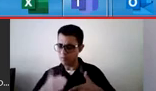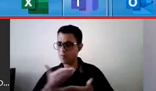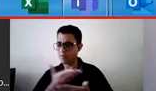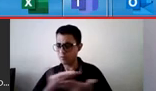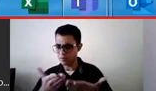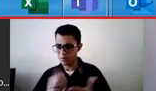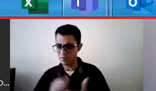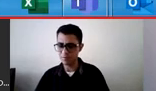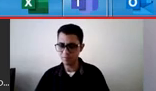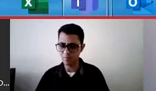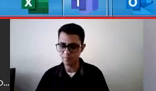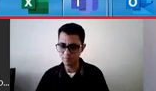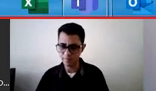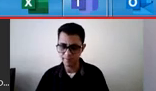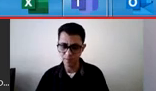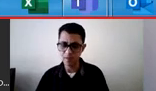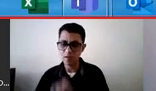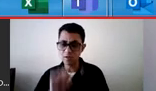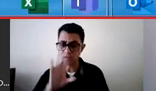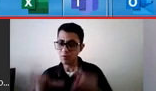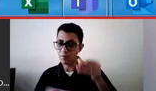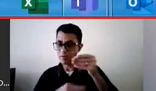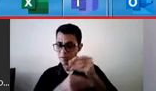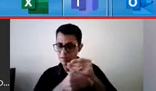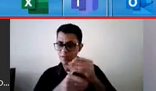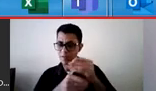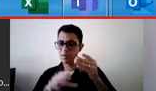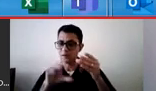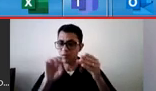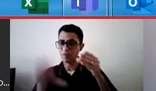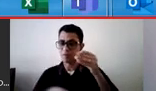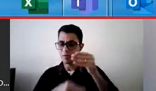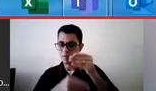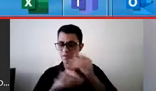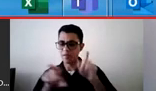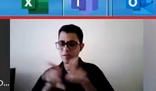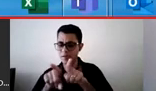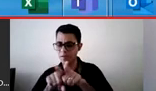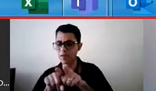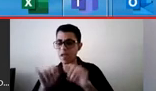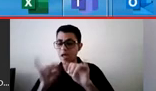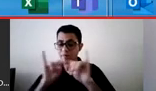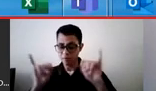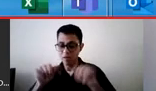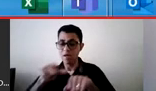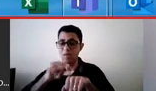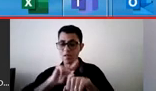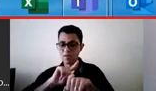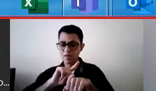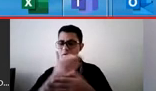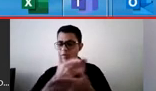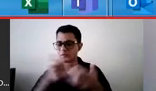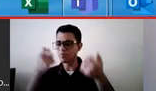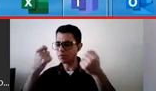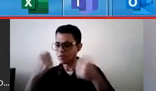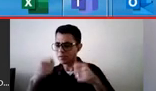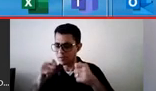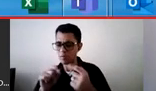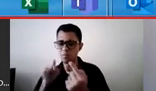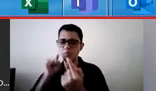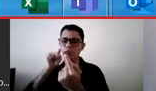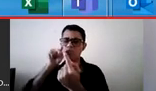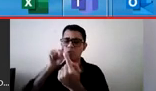coisa. Então, não, deixa eu só fazer um comentário também. Como eu falei, a gente tem que procurar um ponto